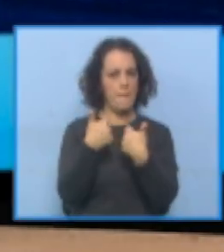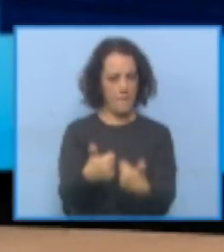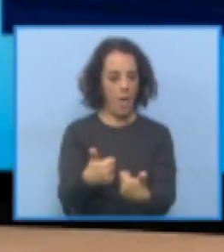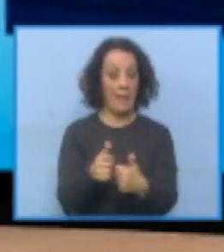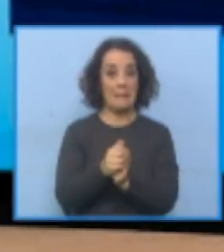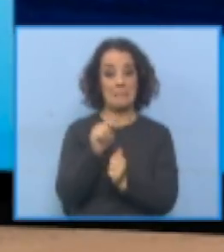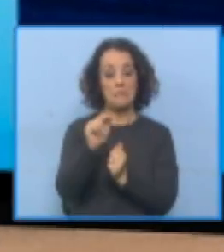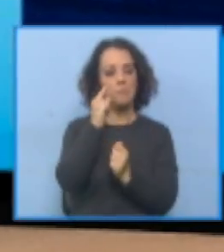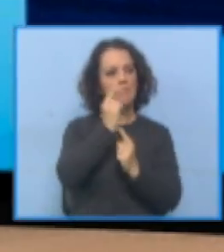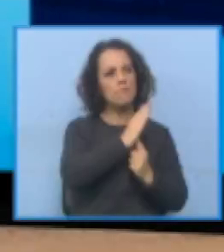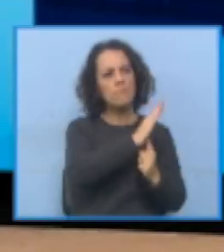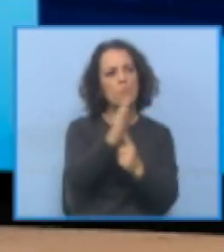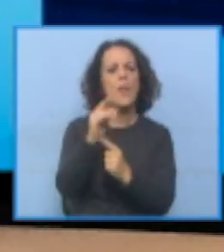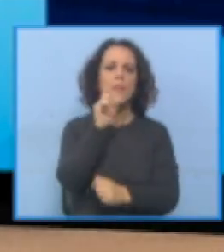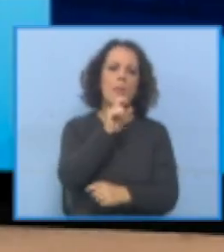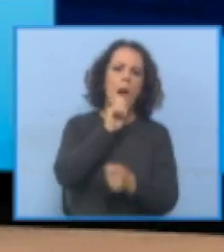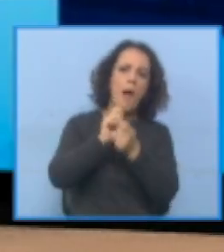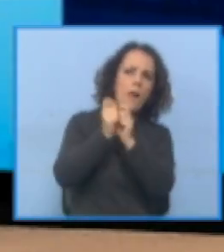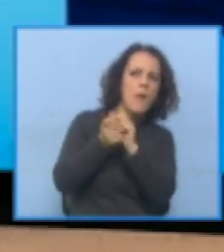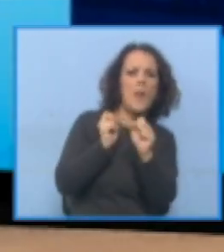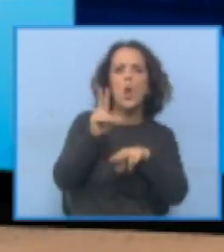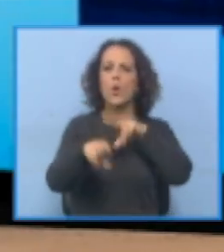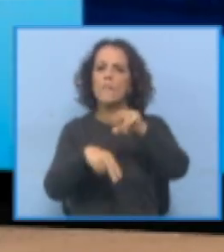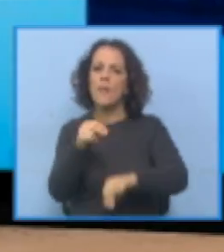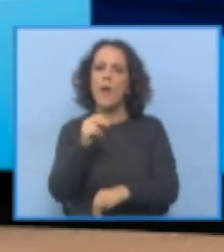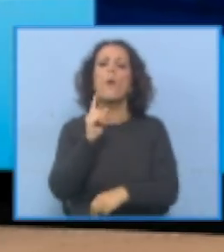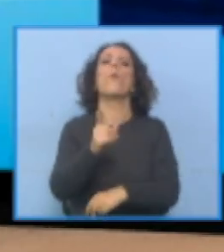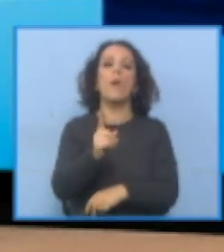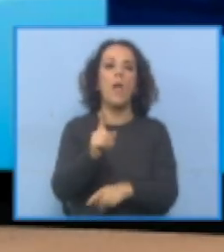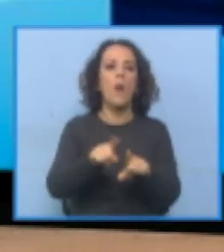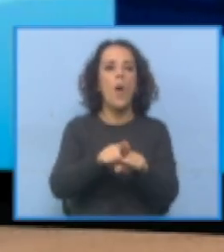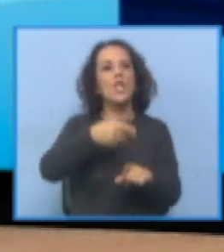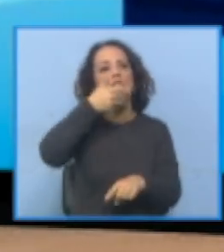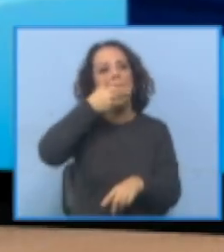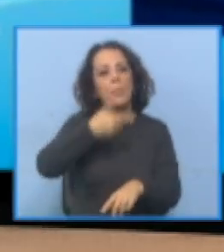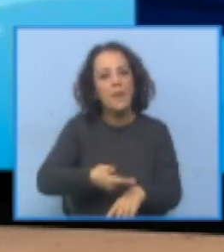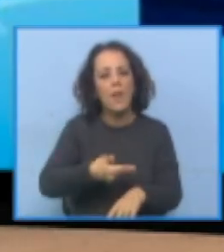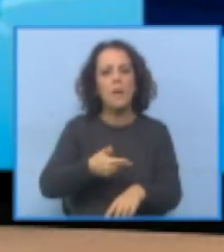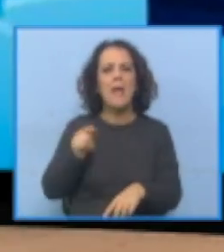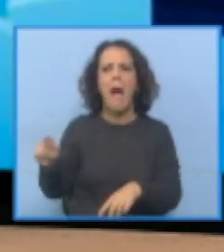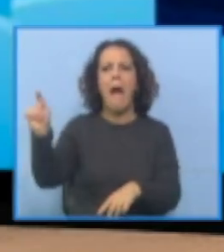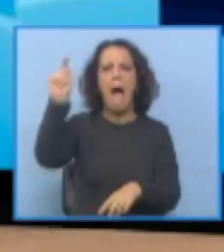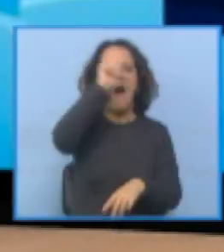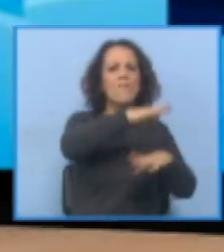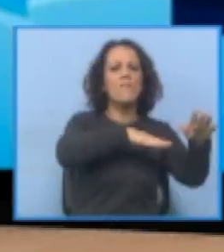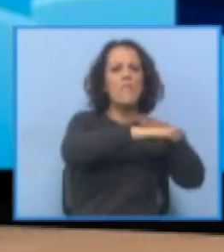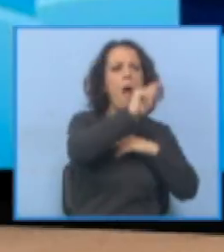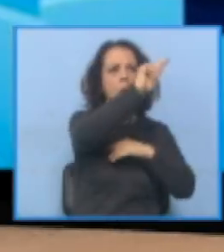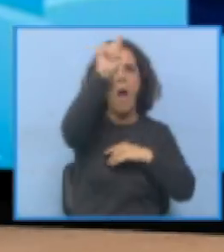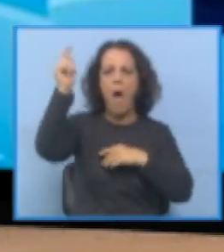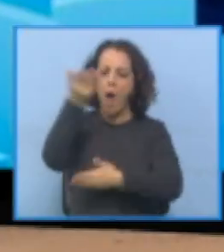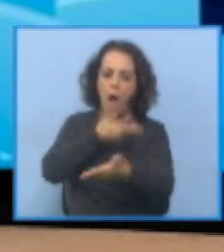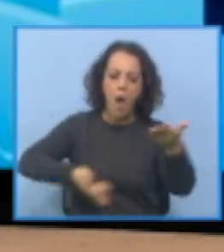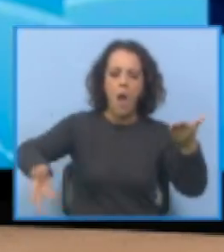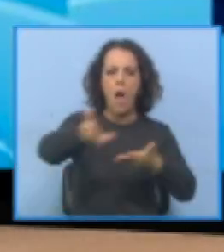um pouco como é que se podia inovar, sobretudo as experiências que são partilhadas do que se está a fazer para